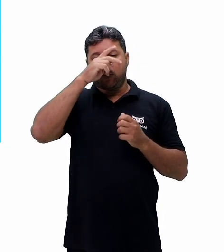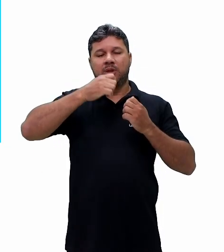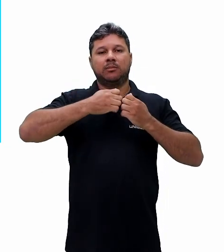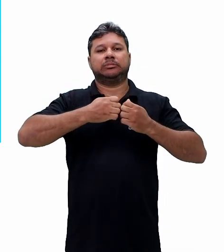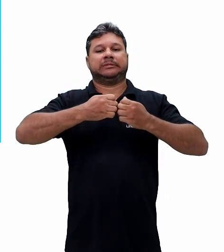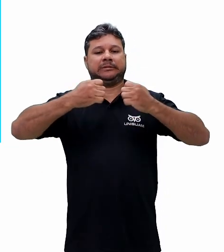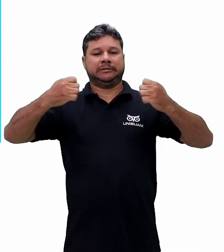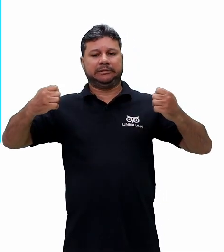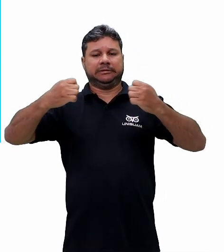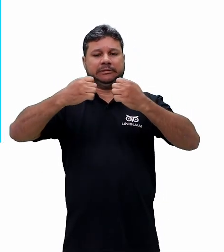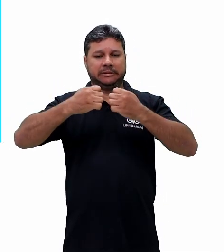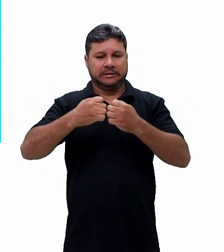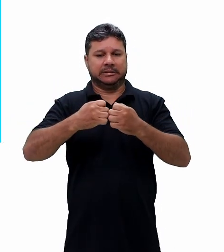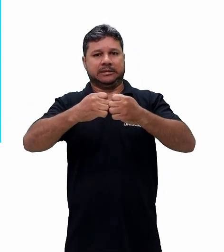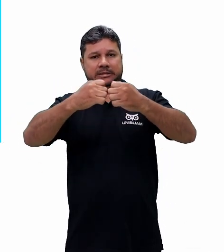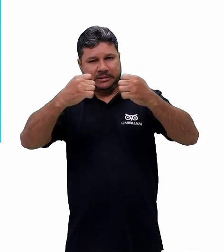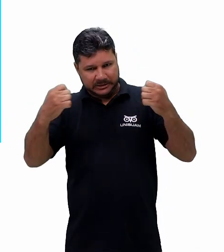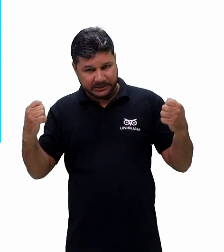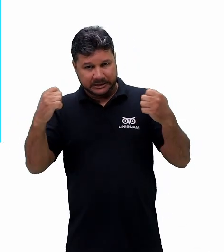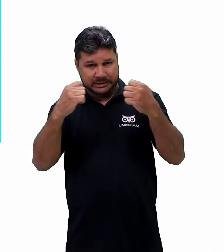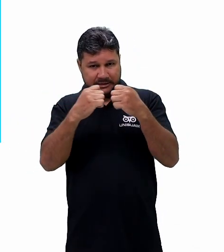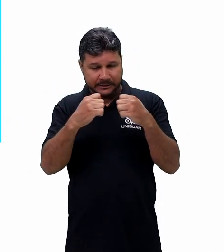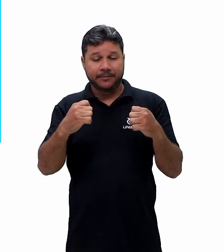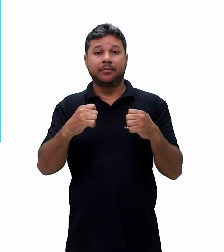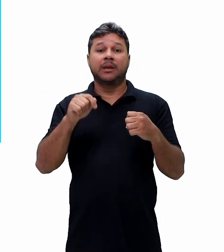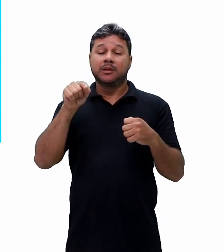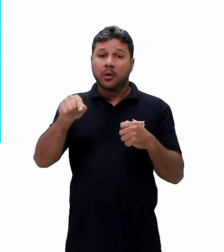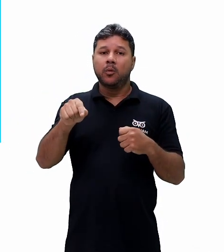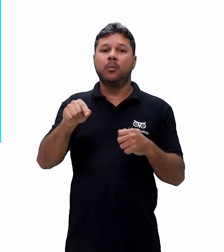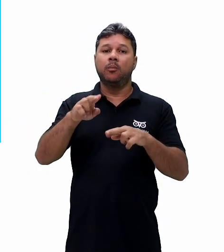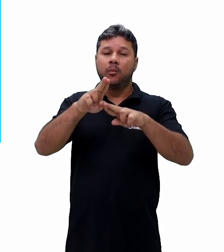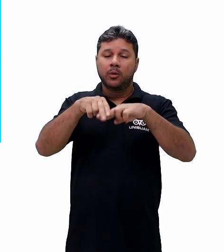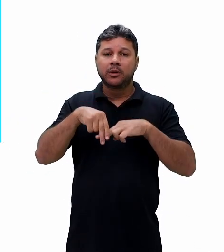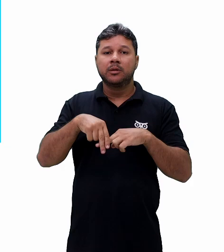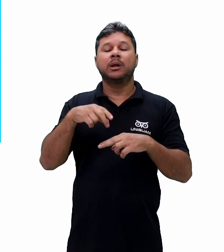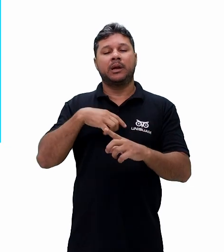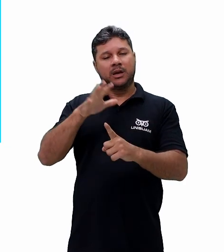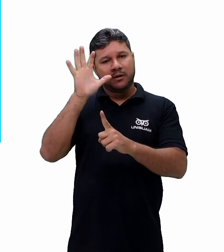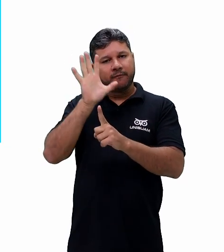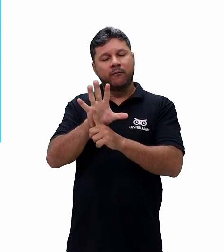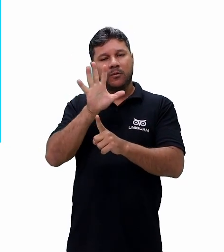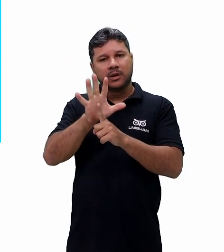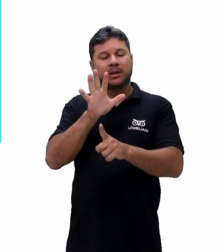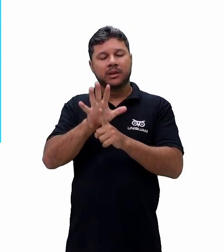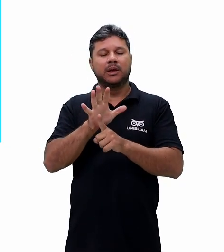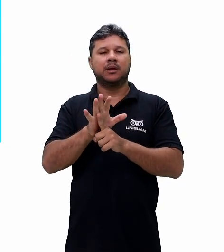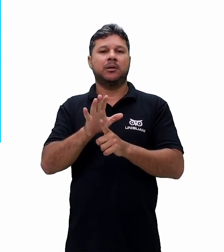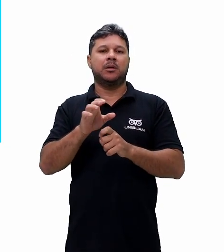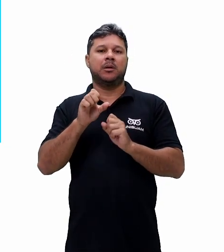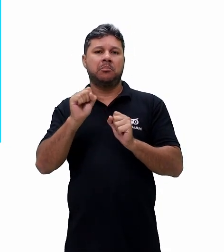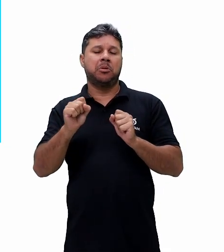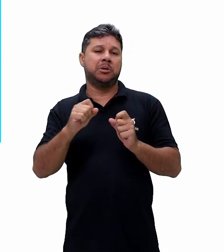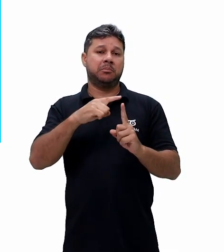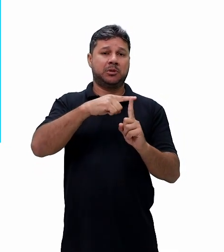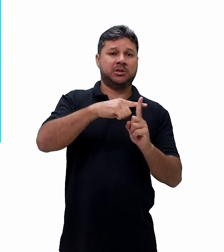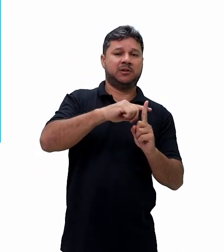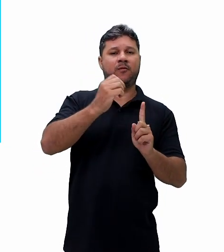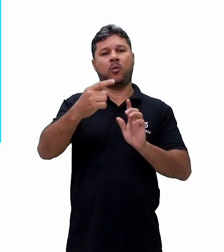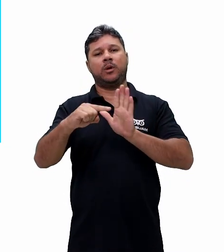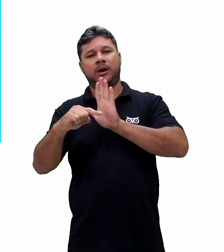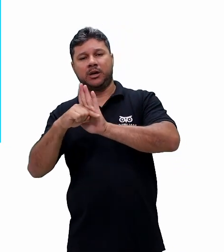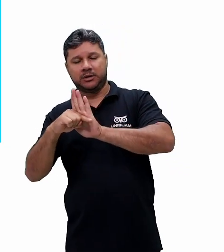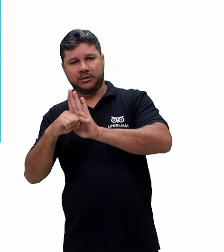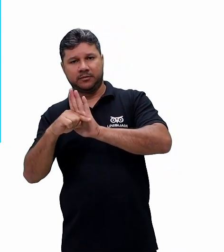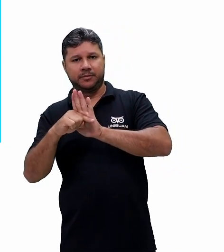de estiramento, às forças de alongamento. E por esse motivo, elas influenciam, quer seja de forma positiva